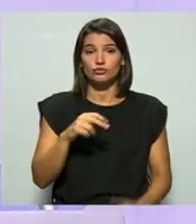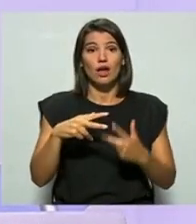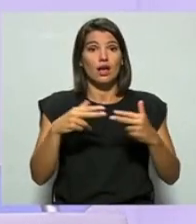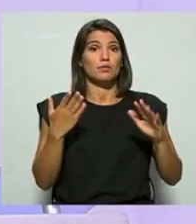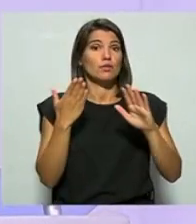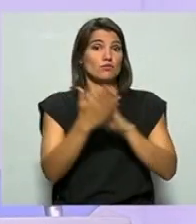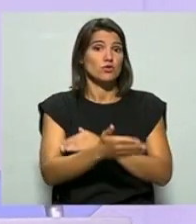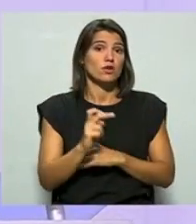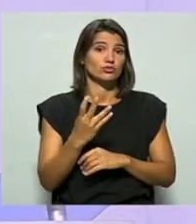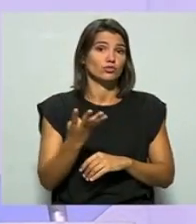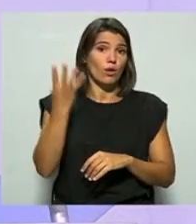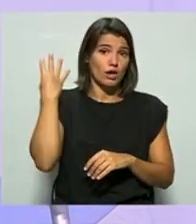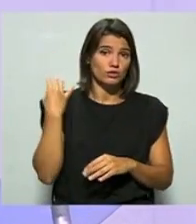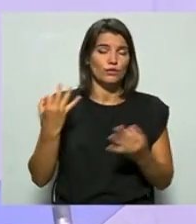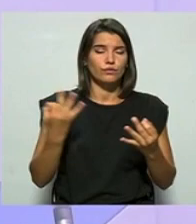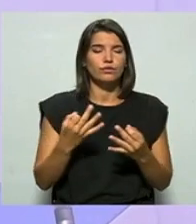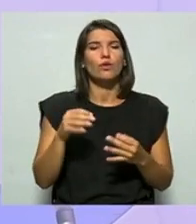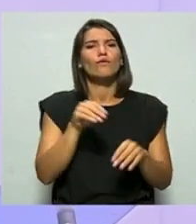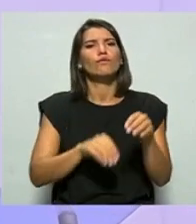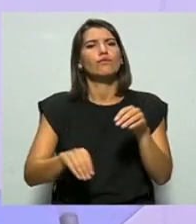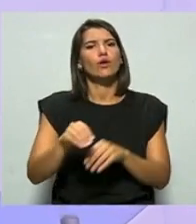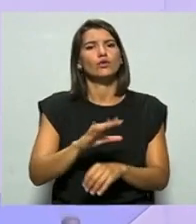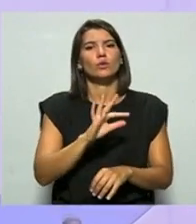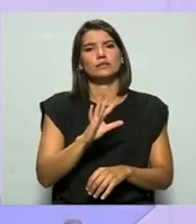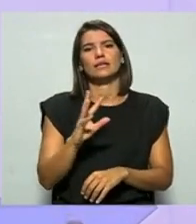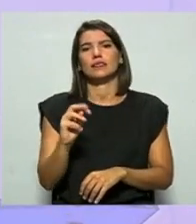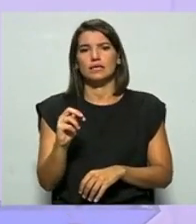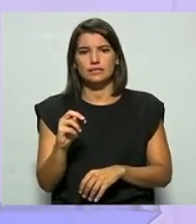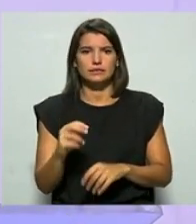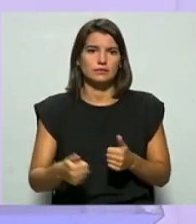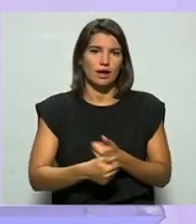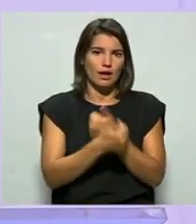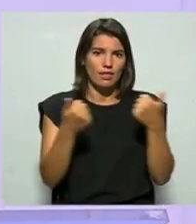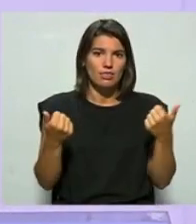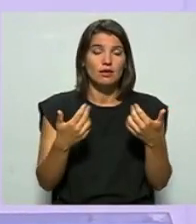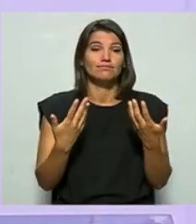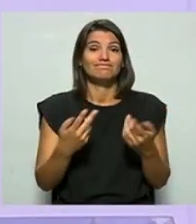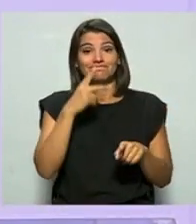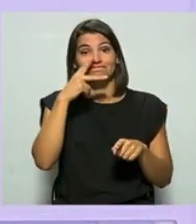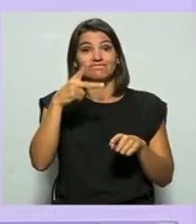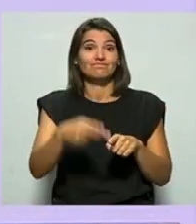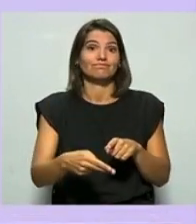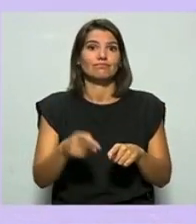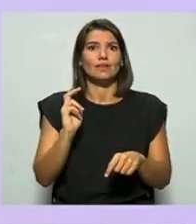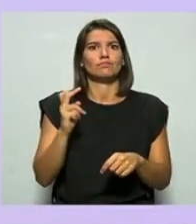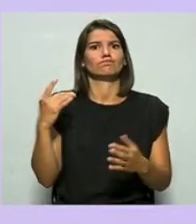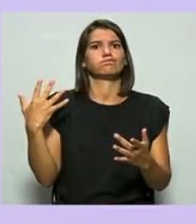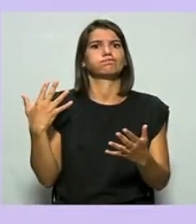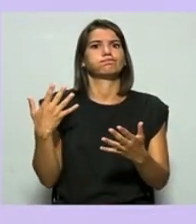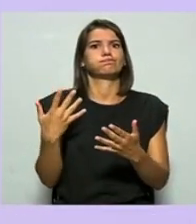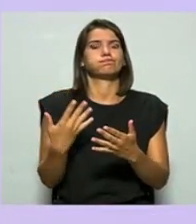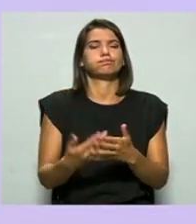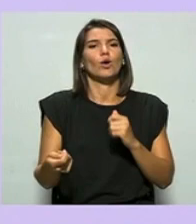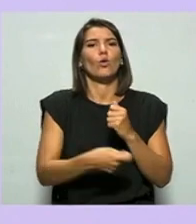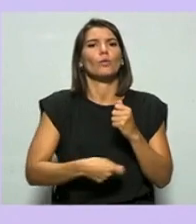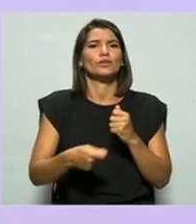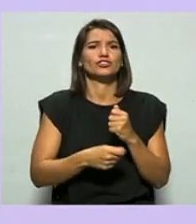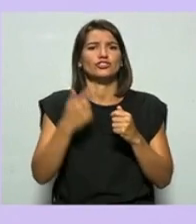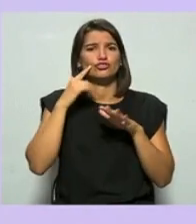município há quatro anos por 413 votos e fazendo assim a liderança comunista que vinha